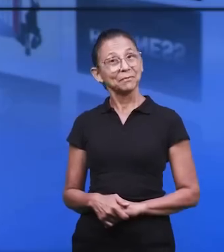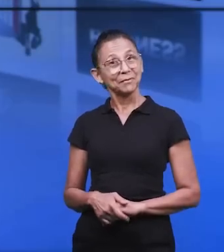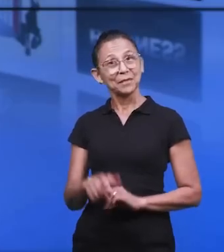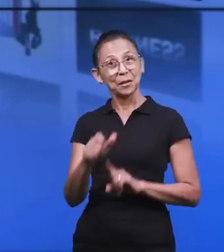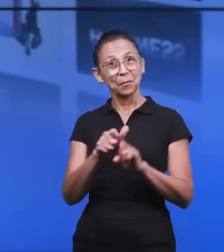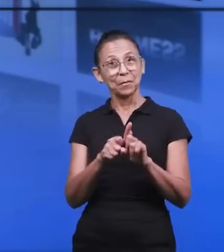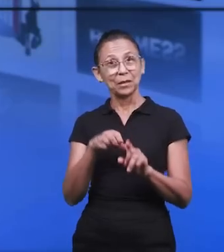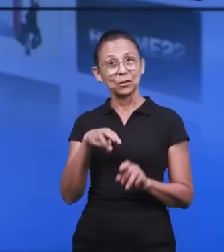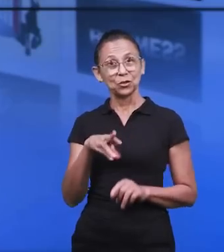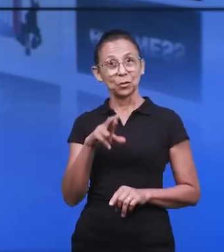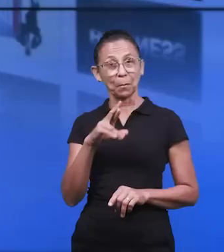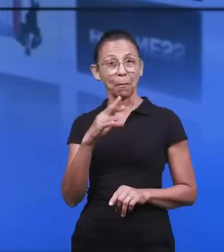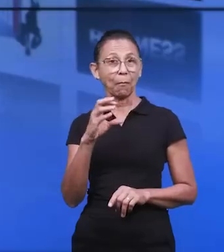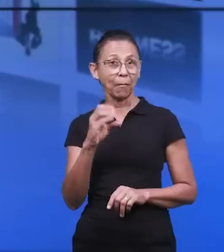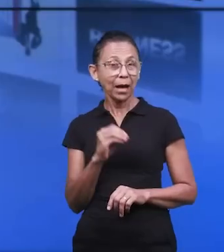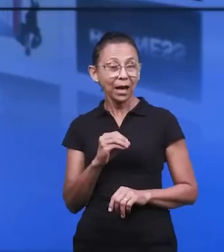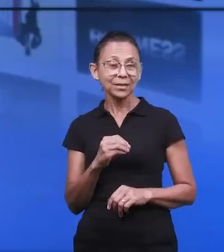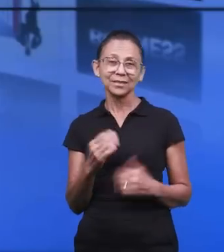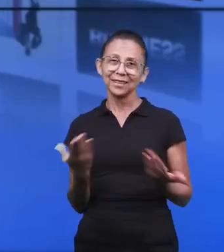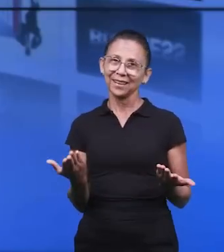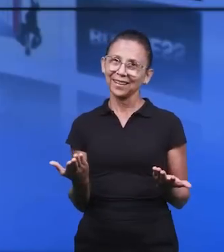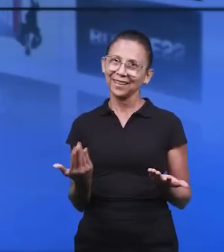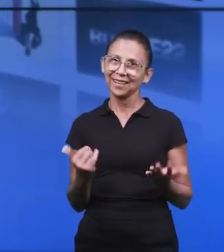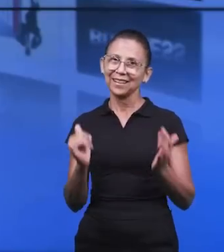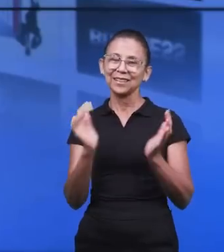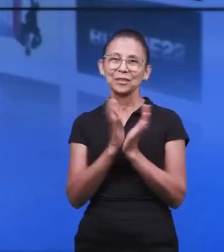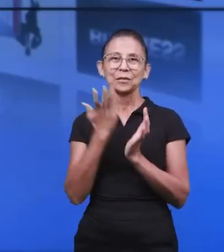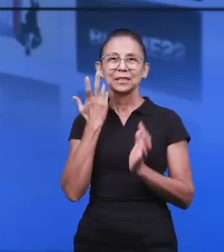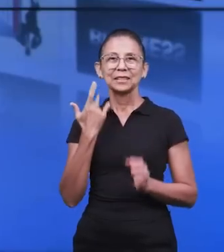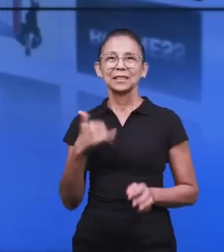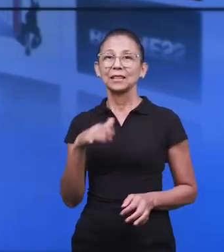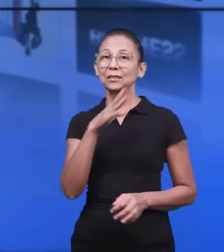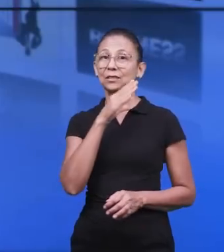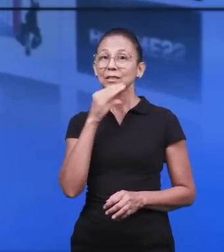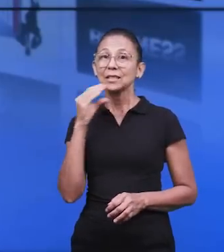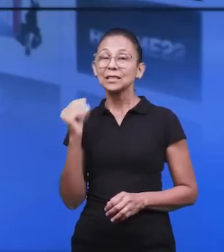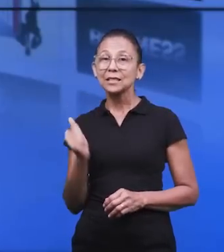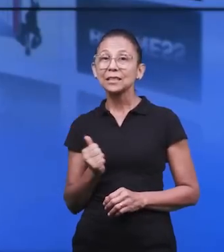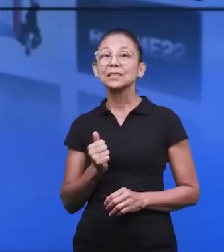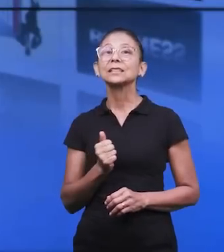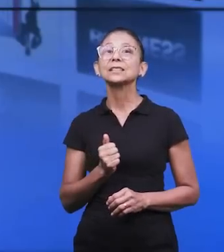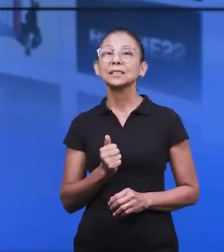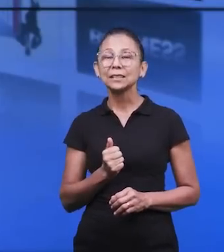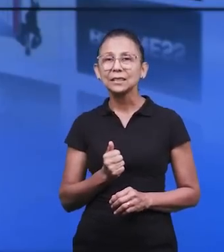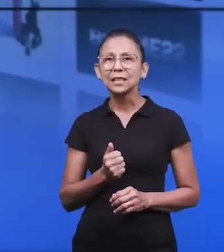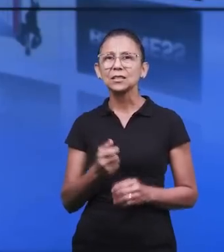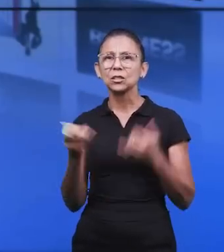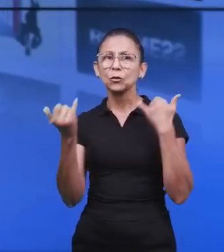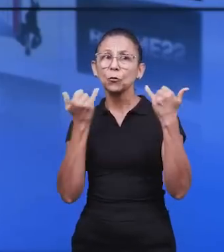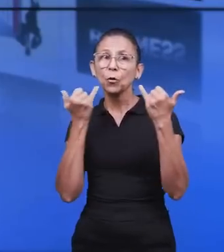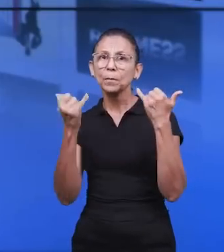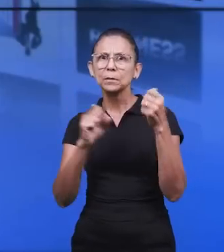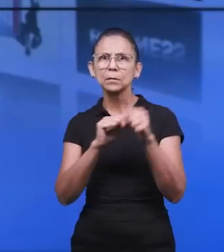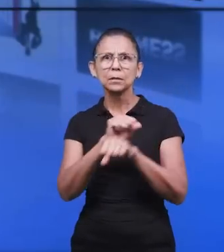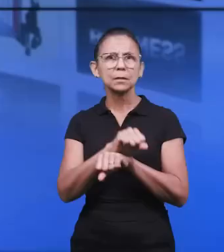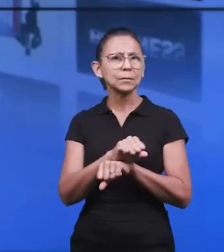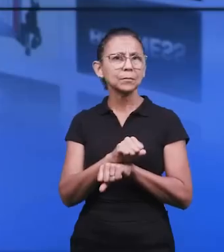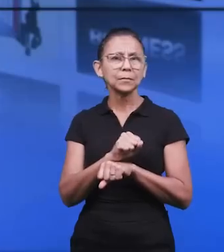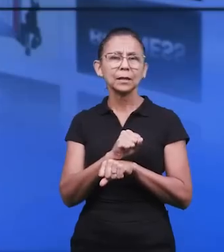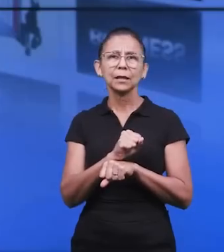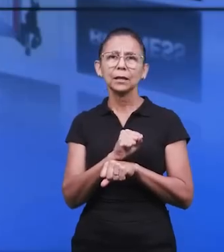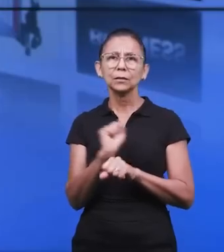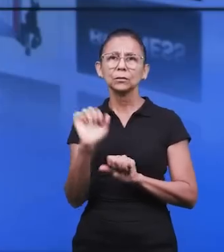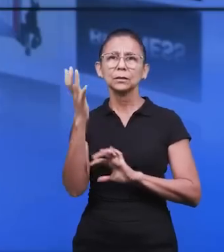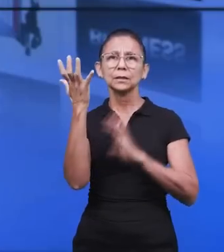Esse mês é o mês das crianças, intermediários e adolescentes e já temos recebido diversas informações dos seminários em todo o Brasil